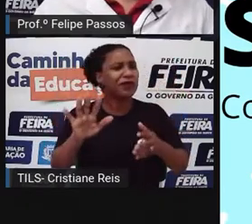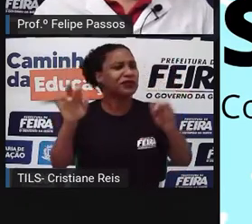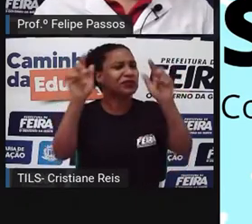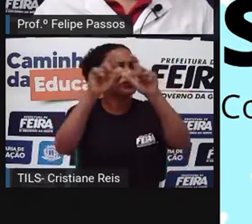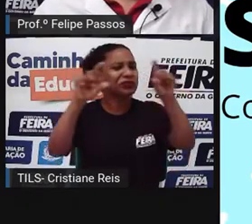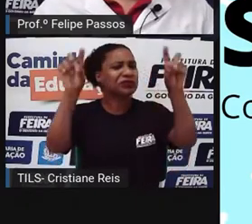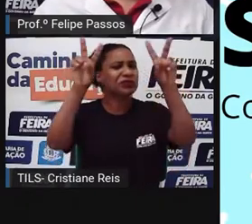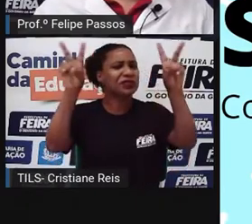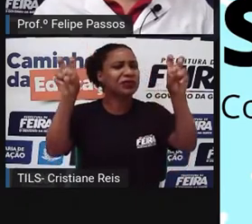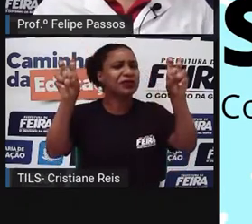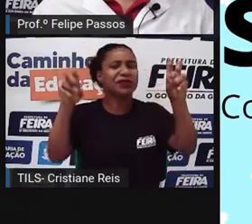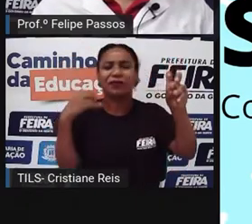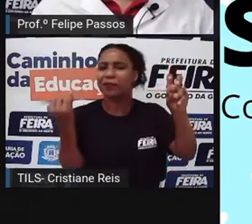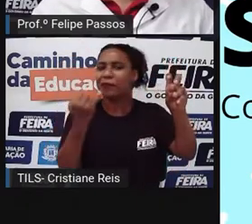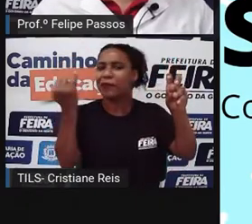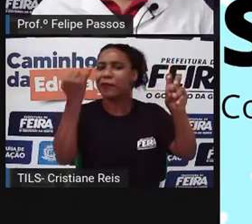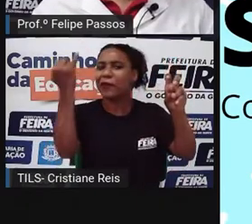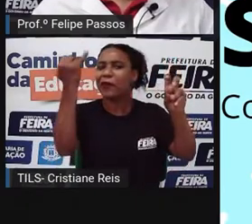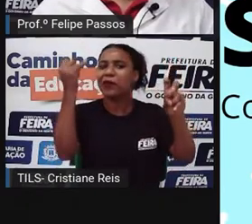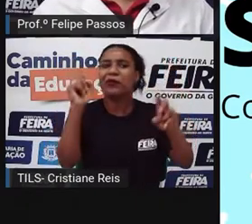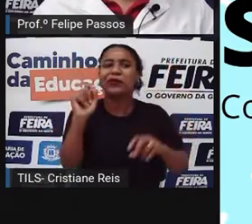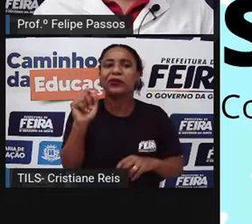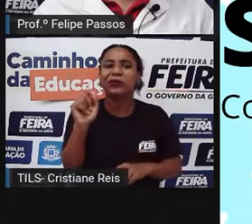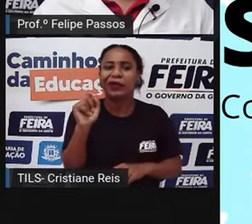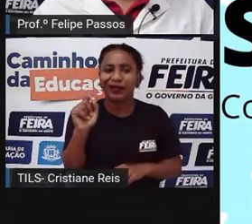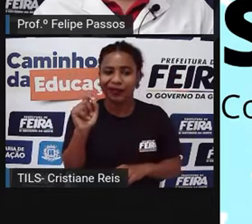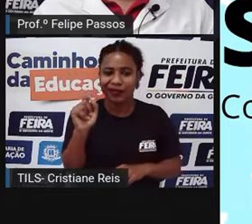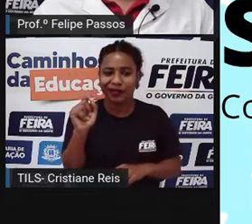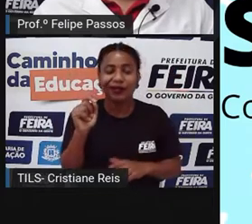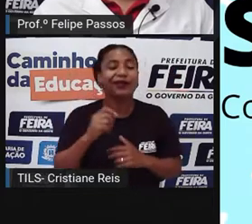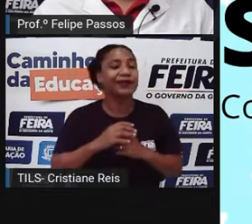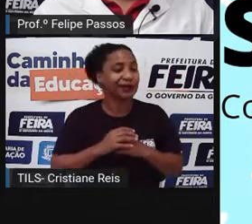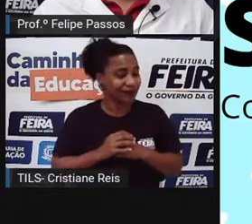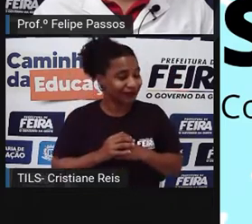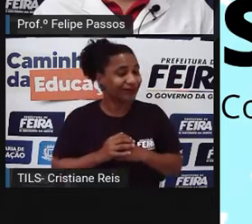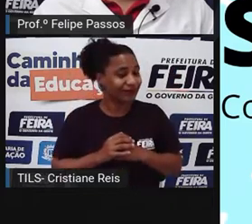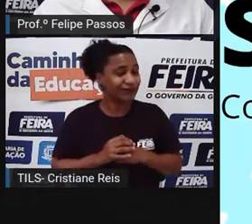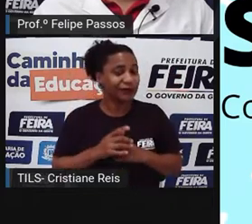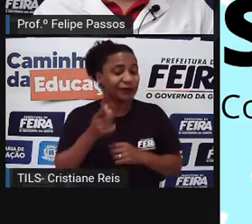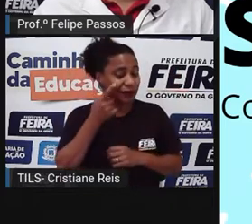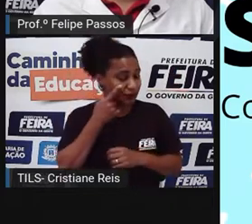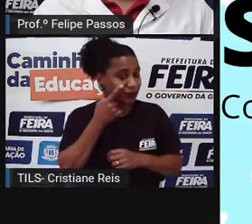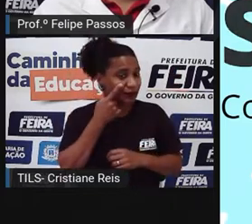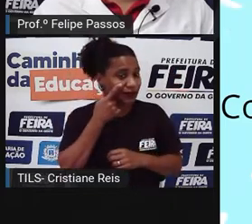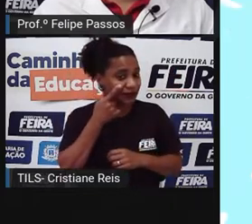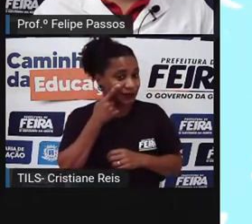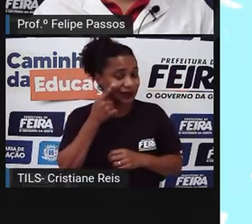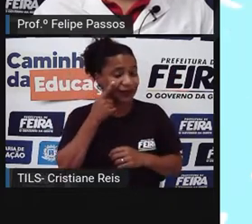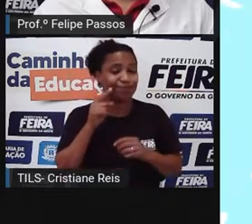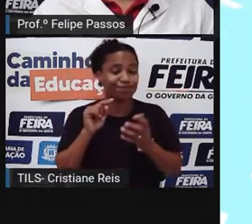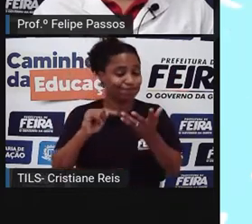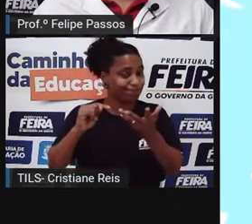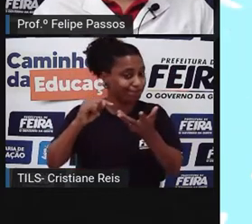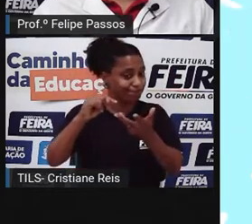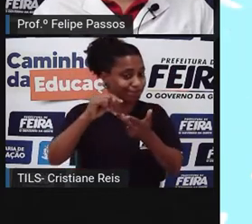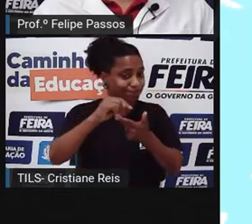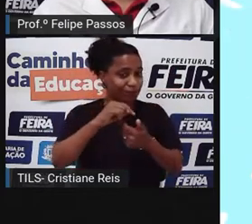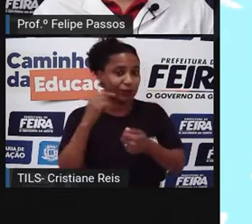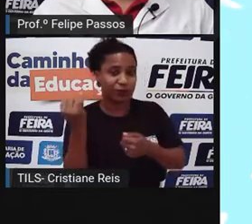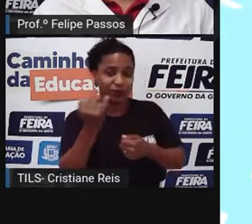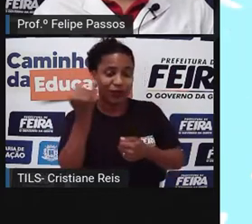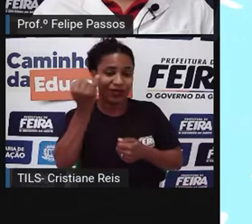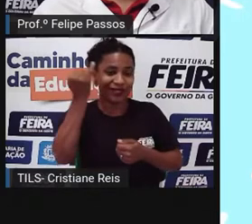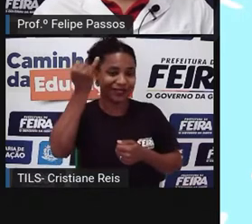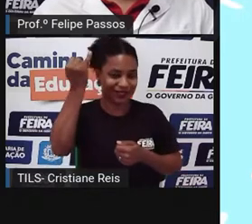né? Mas tem sim importância e a gente precisa ficar ligado em algumas questões, que é